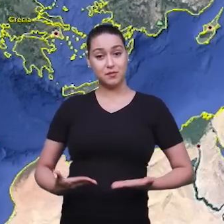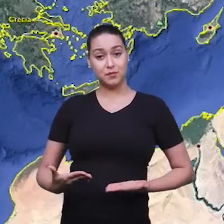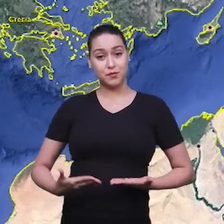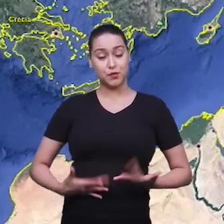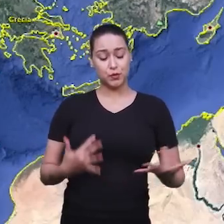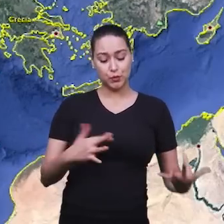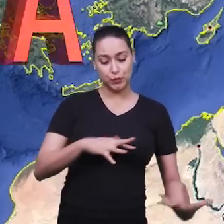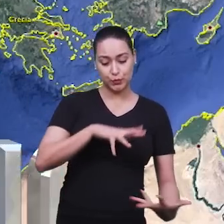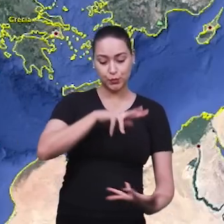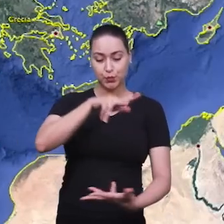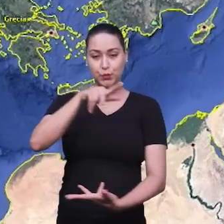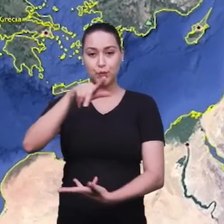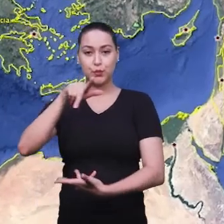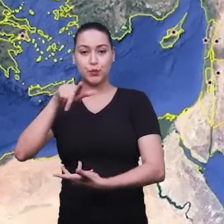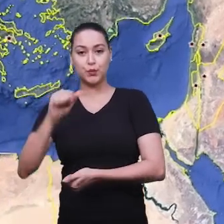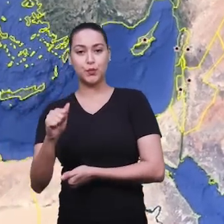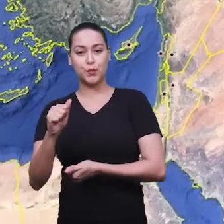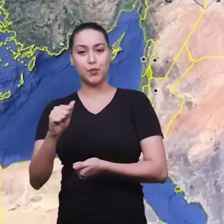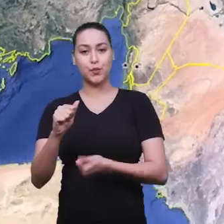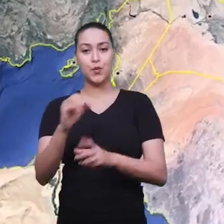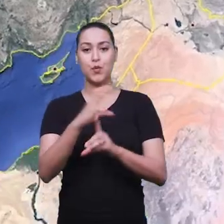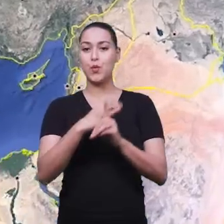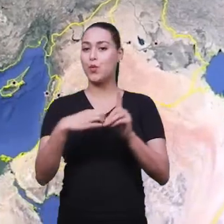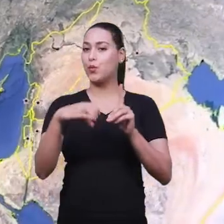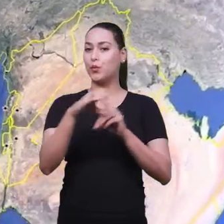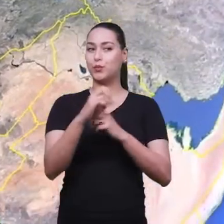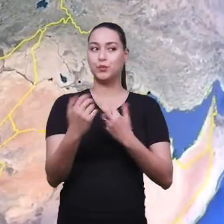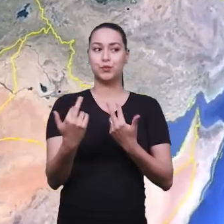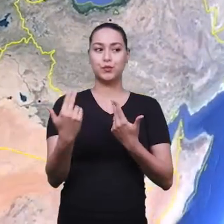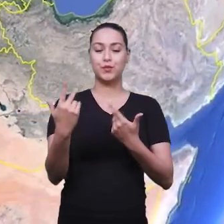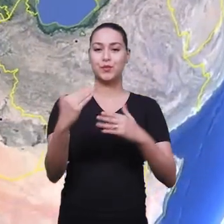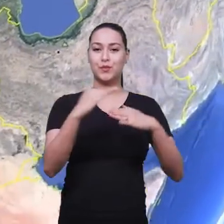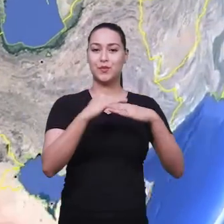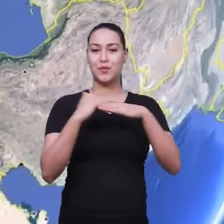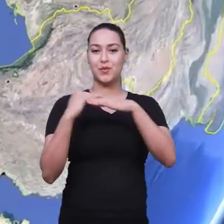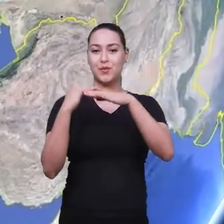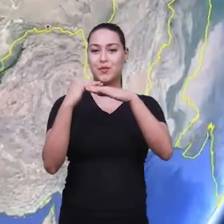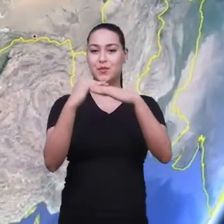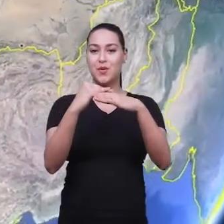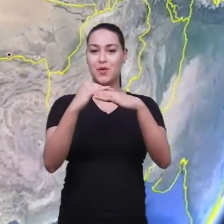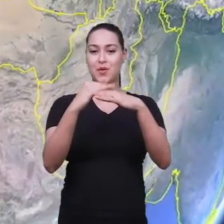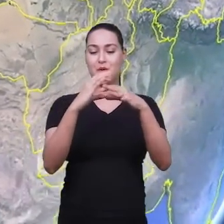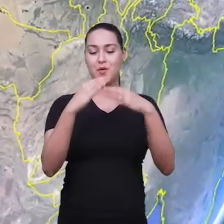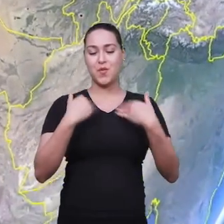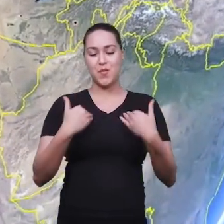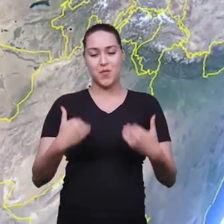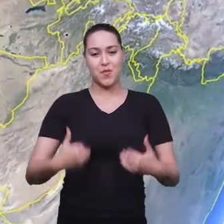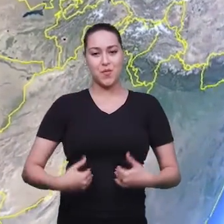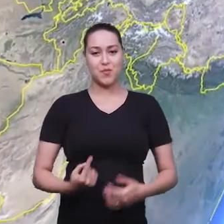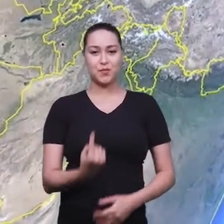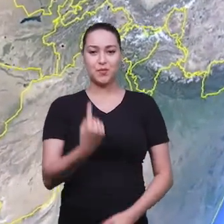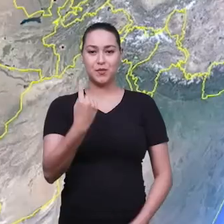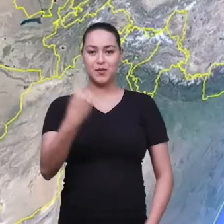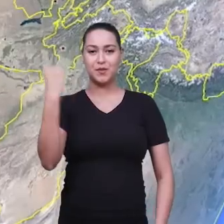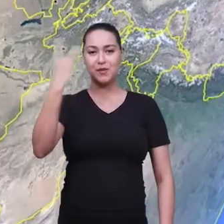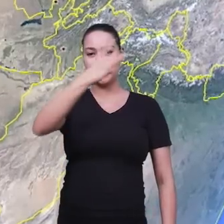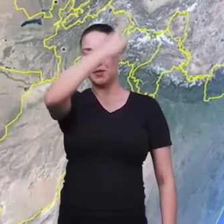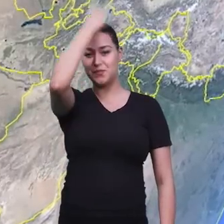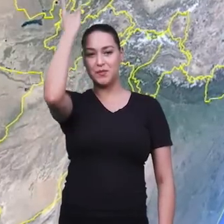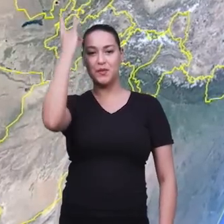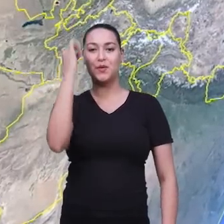Todas as partes do mundo participam de um mesmo culto, em conjunto, no mesmo corpo e no mesmo